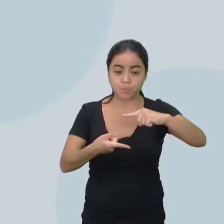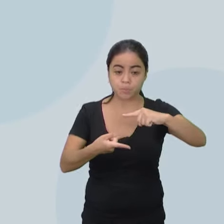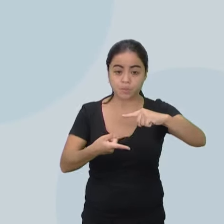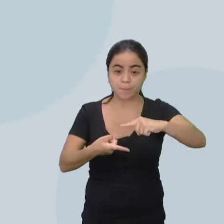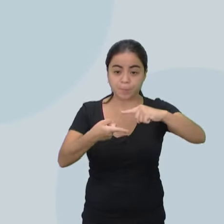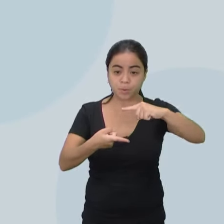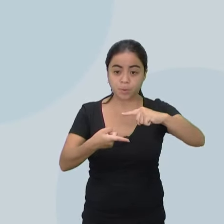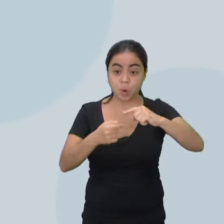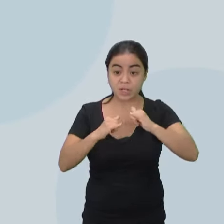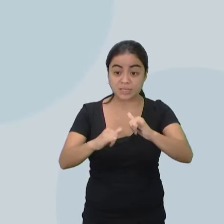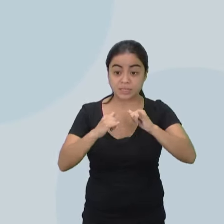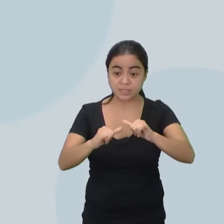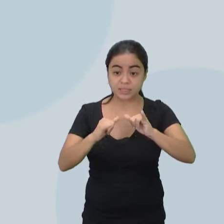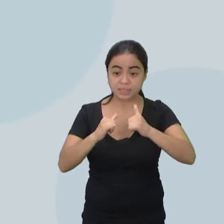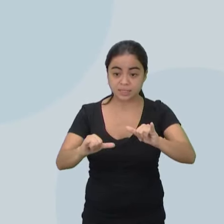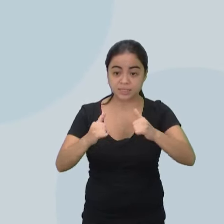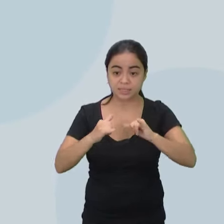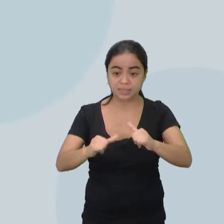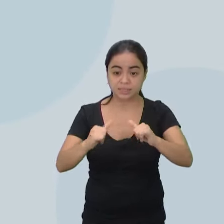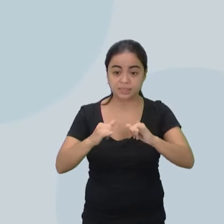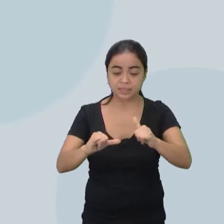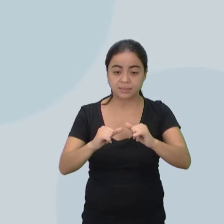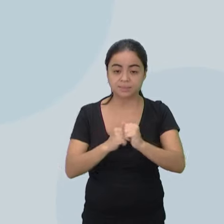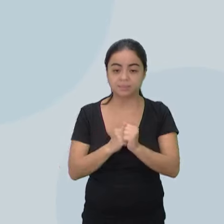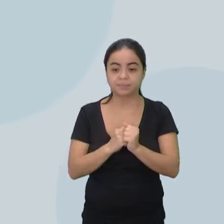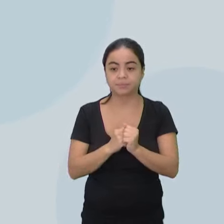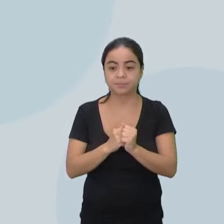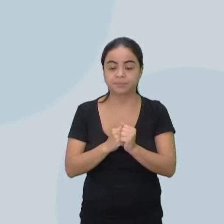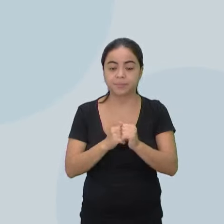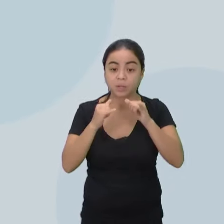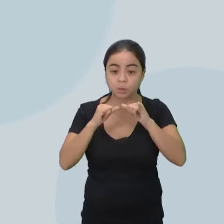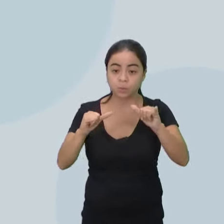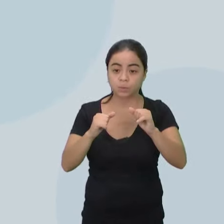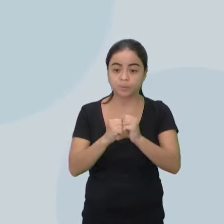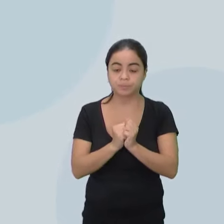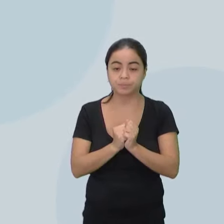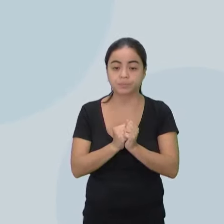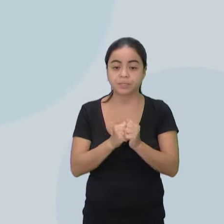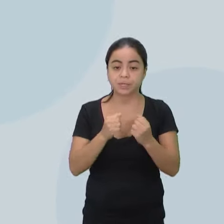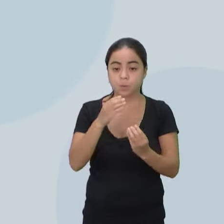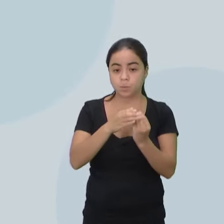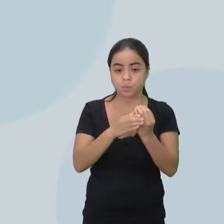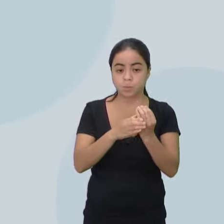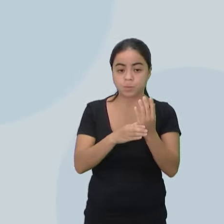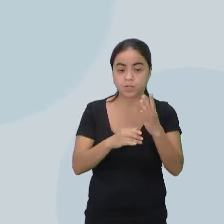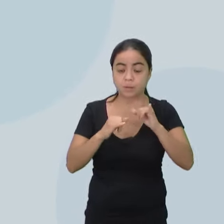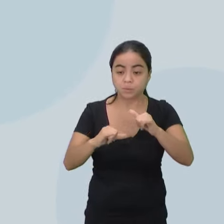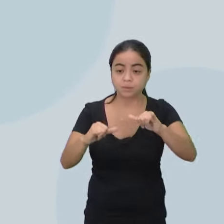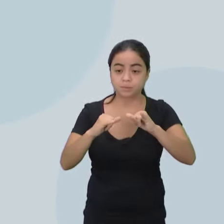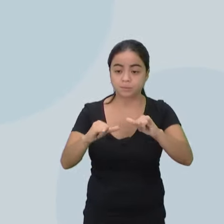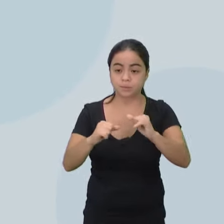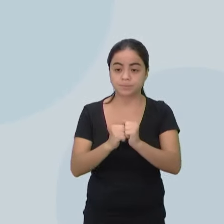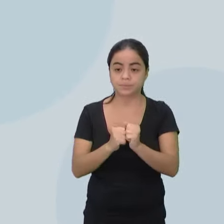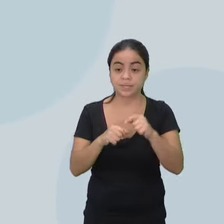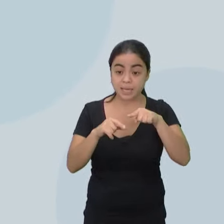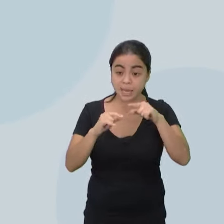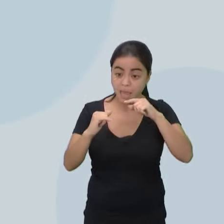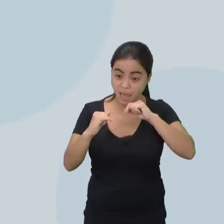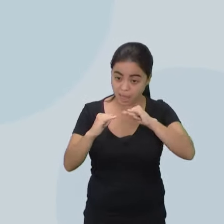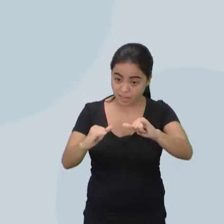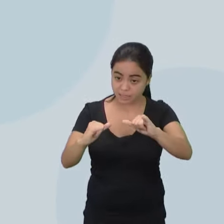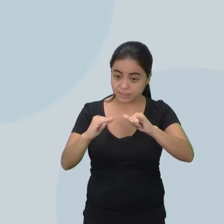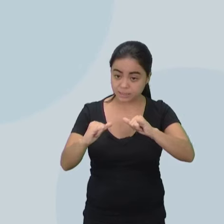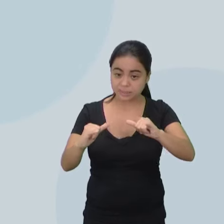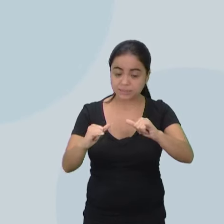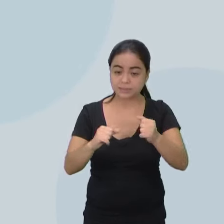uma corrente elétrica. Vocês se lembram o que é uma corrente elétrica? Vou falar daqui a pouco, ó. E esta corrente elétrica